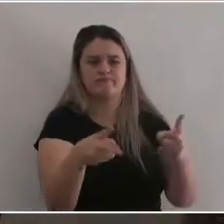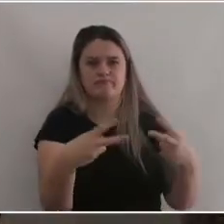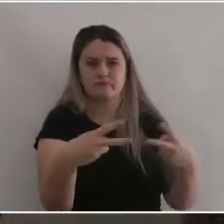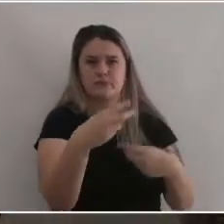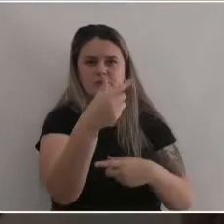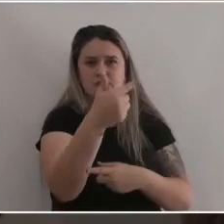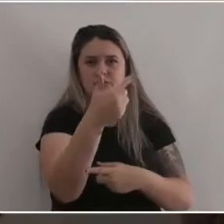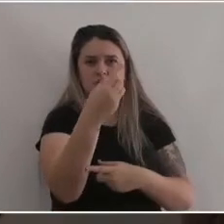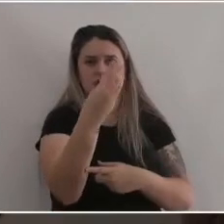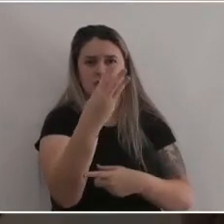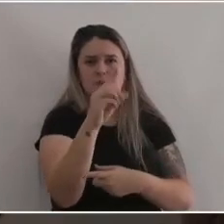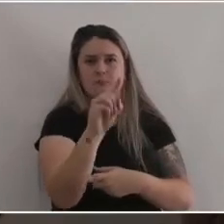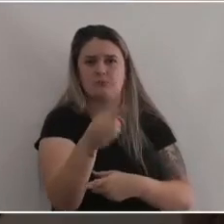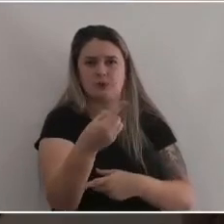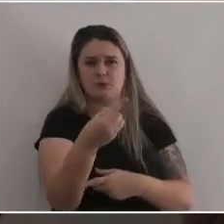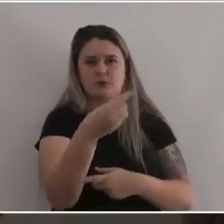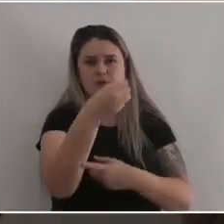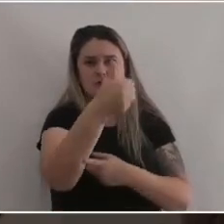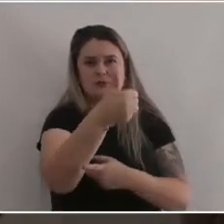R$